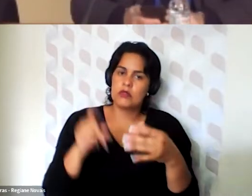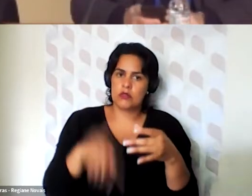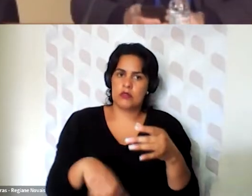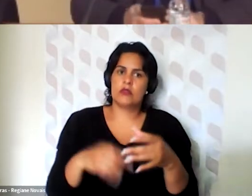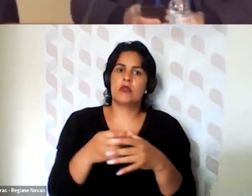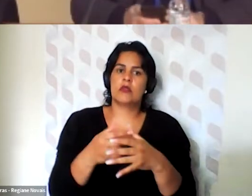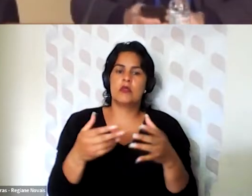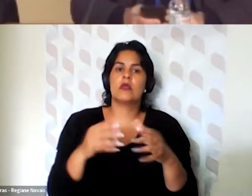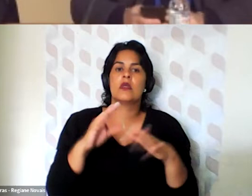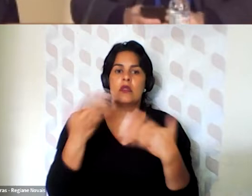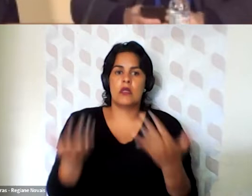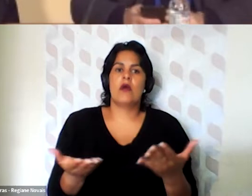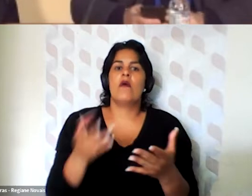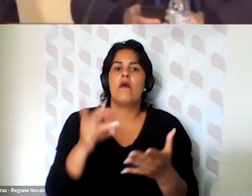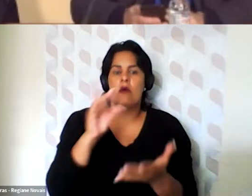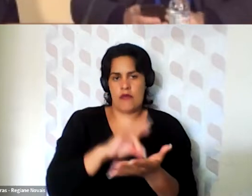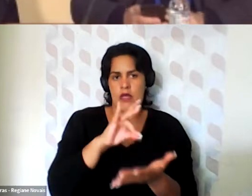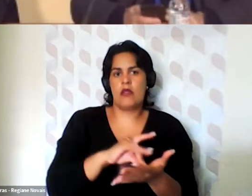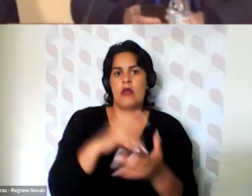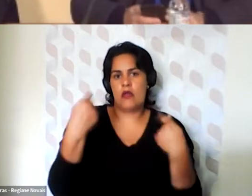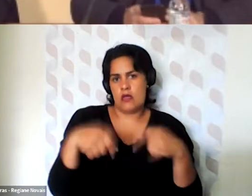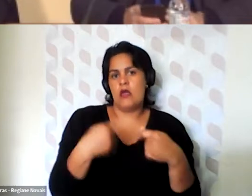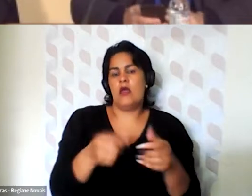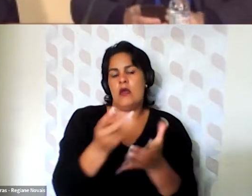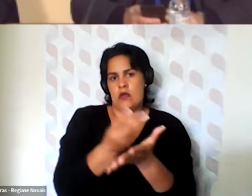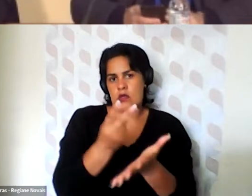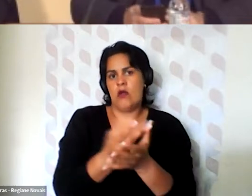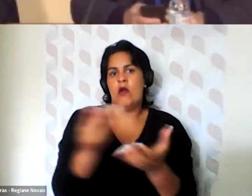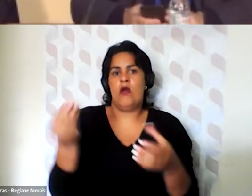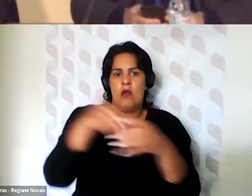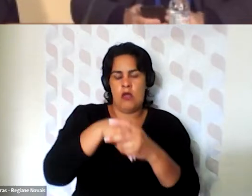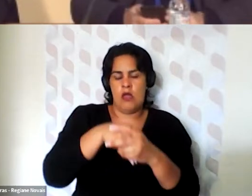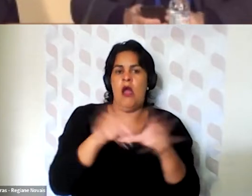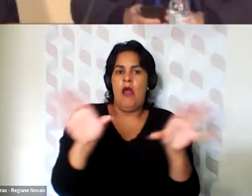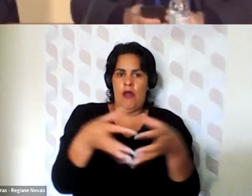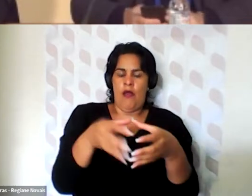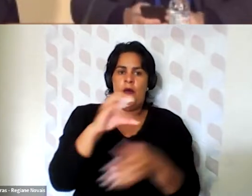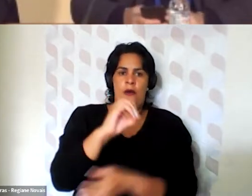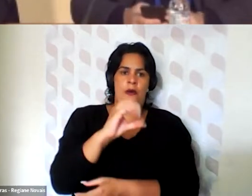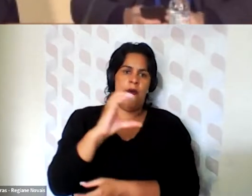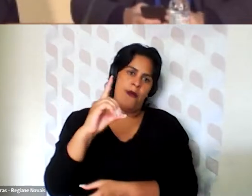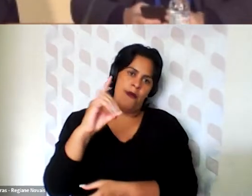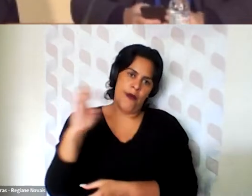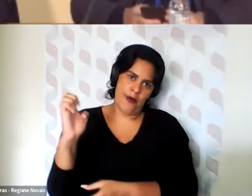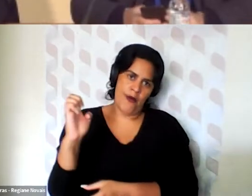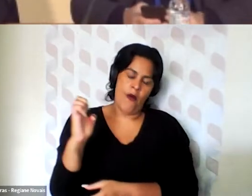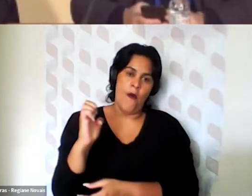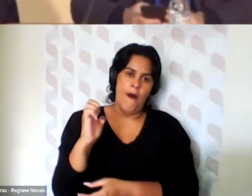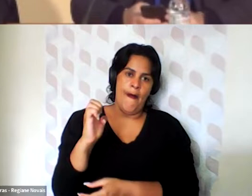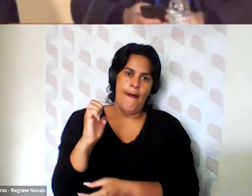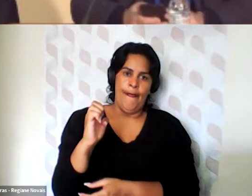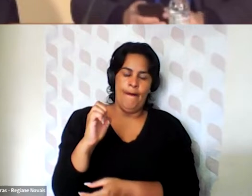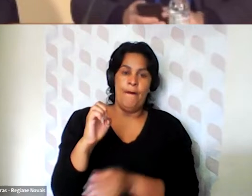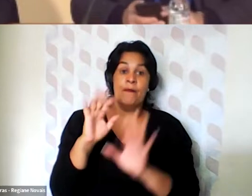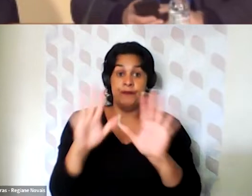desproporcional em relação ao que são outras organizações internacionais. E certamente não é por pagar a OCDE que a gente vai gerar corte de gastos em